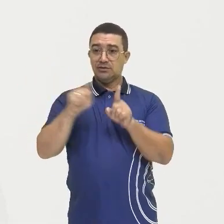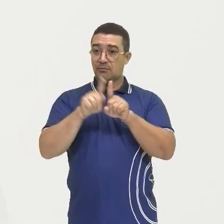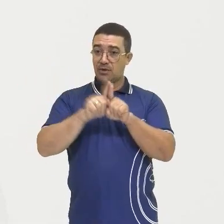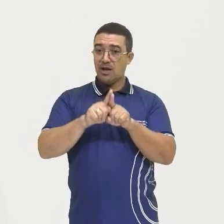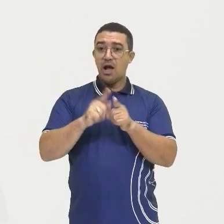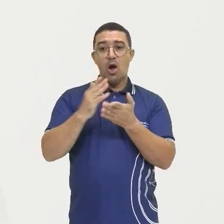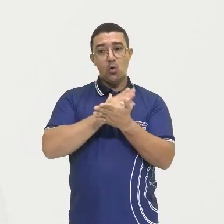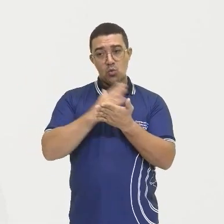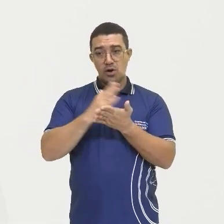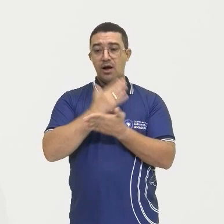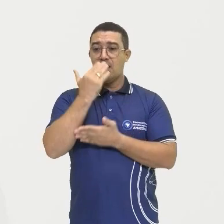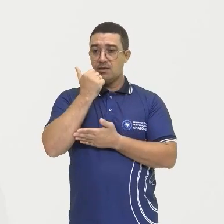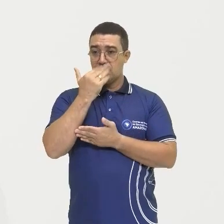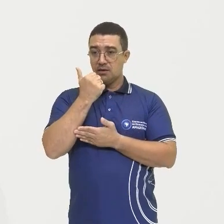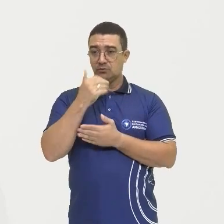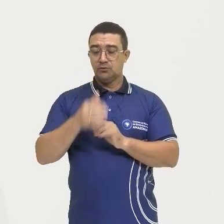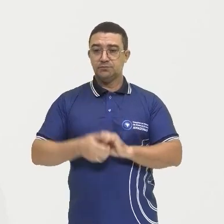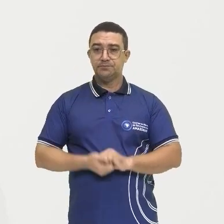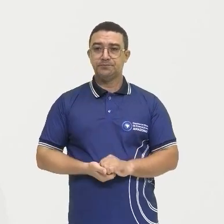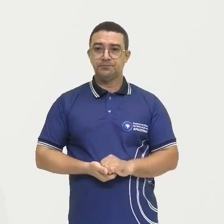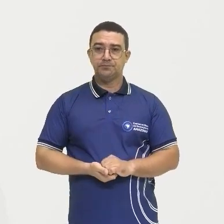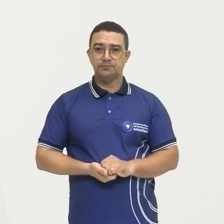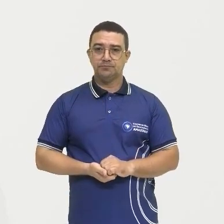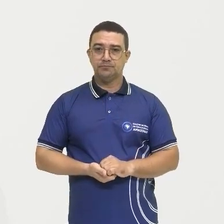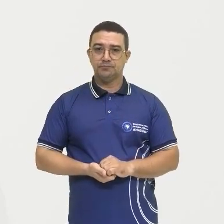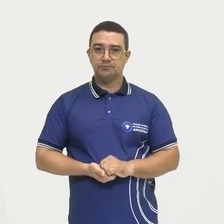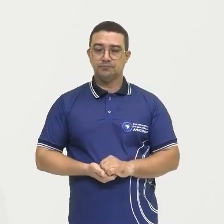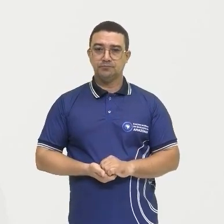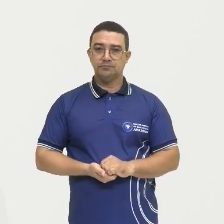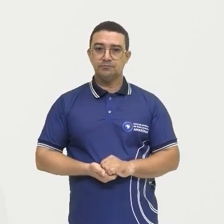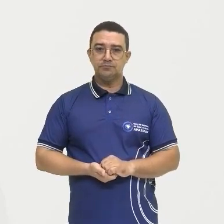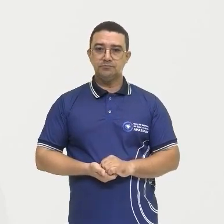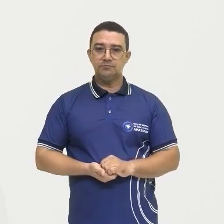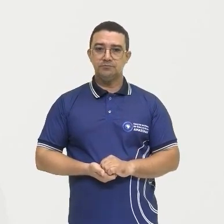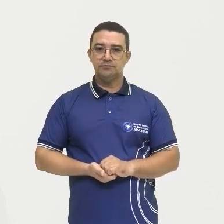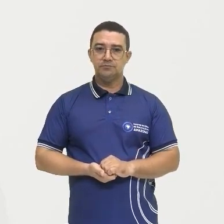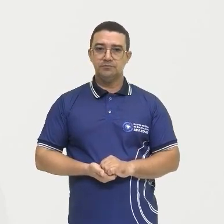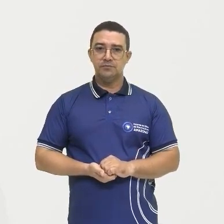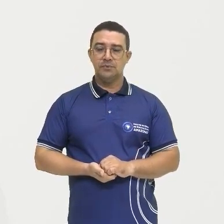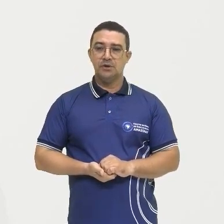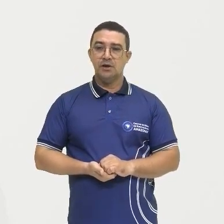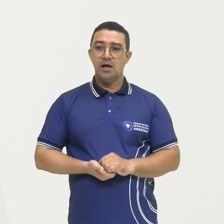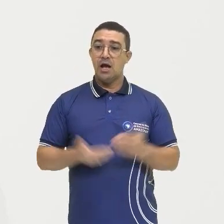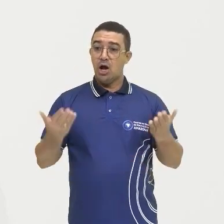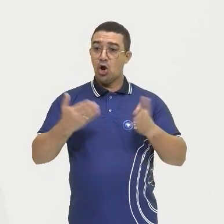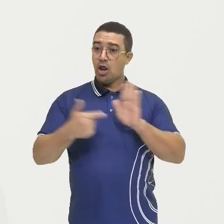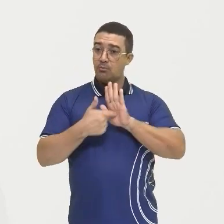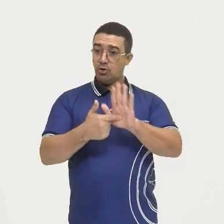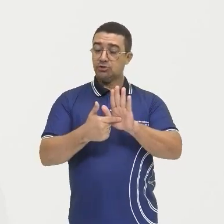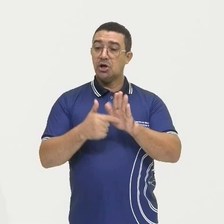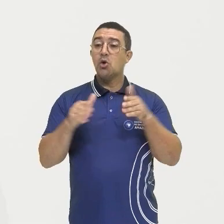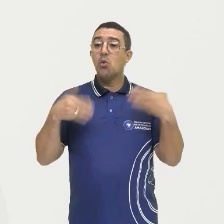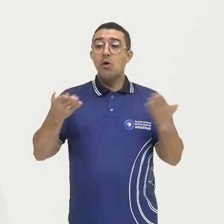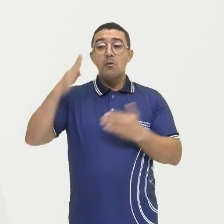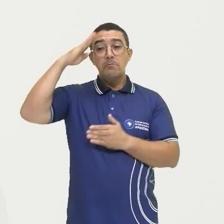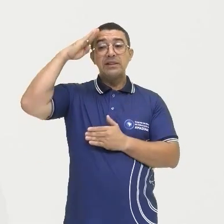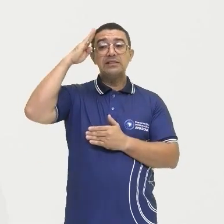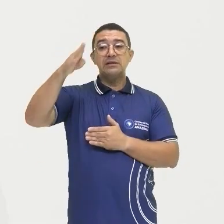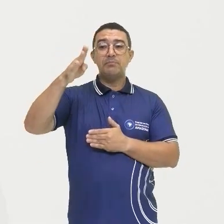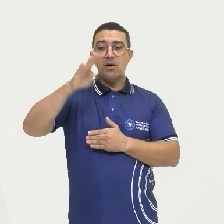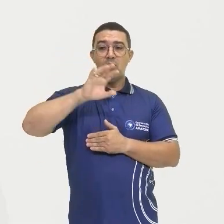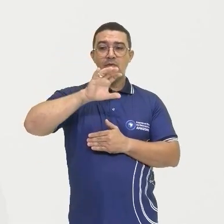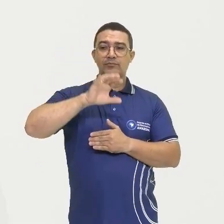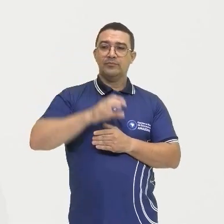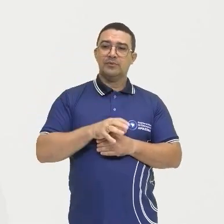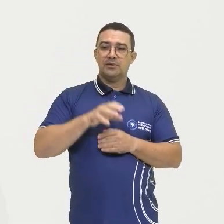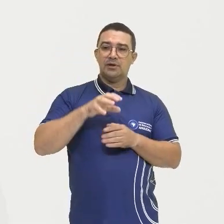para vocês quais são os principais setores econômicos que a gente tem aqui dentro do Polo